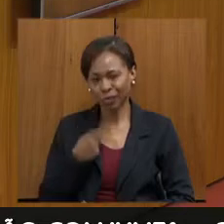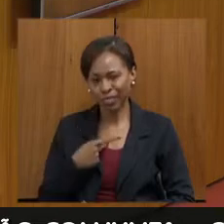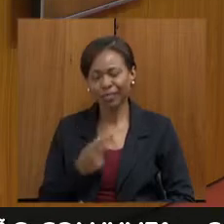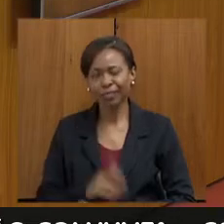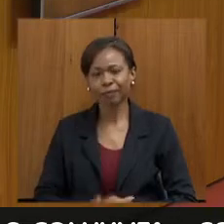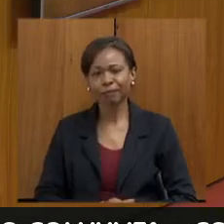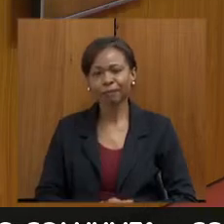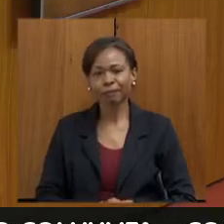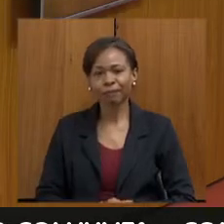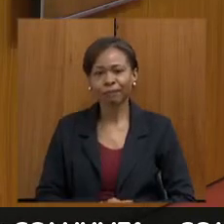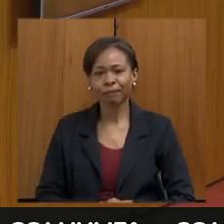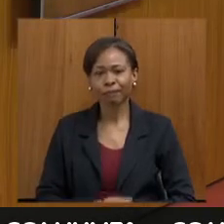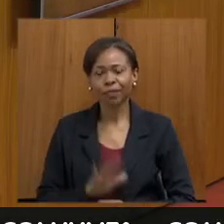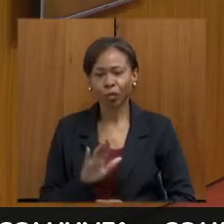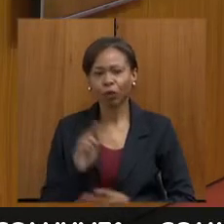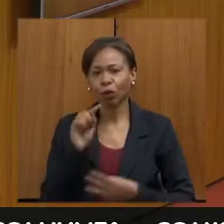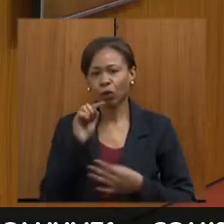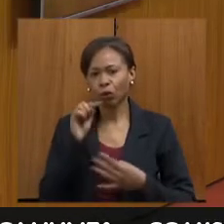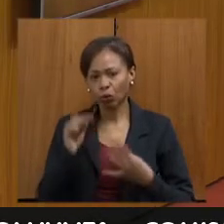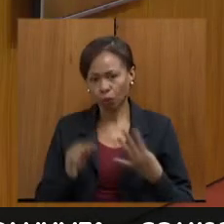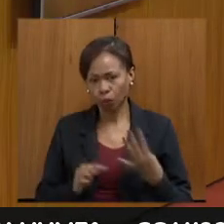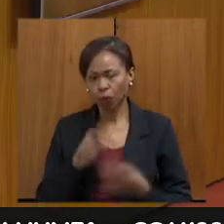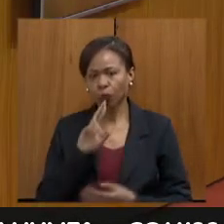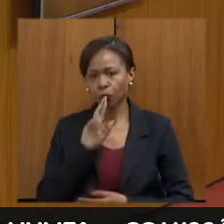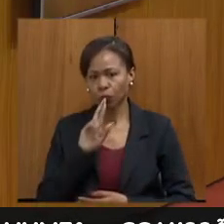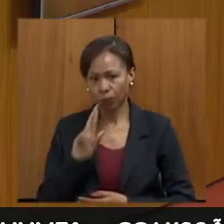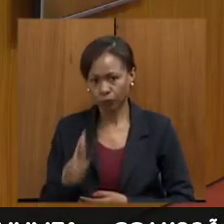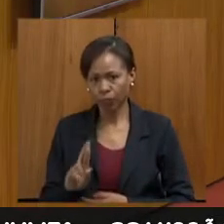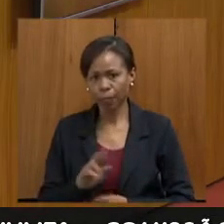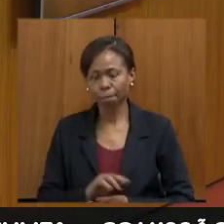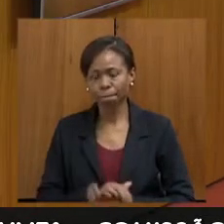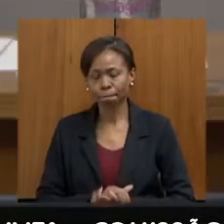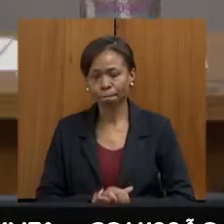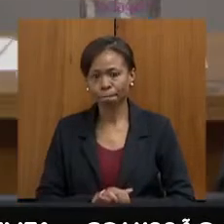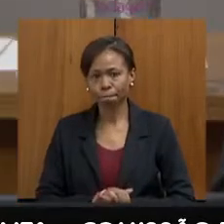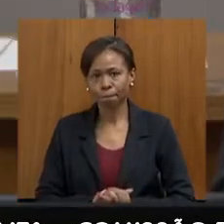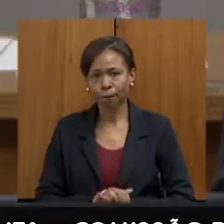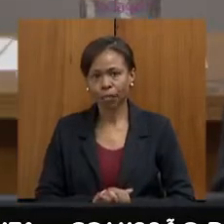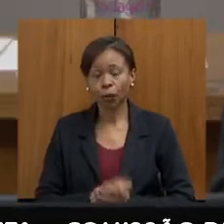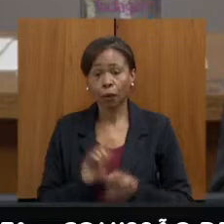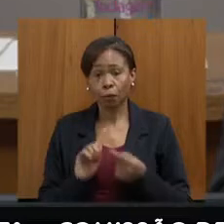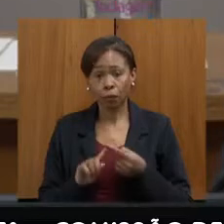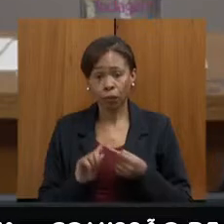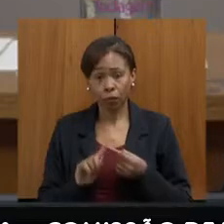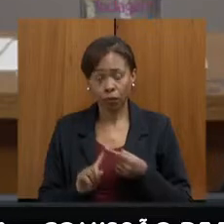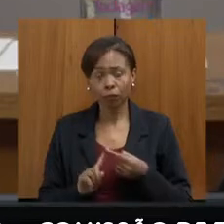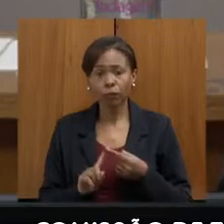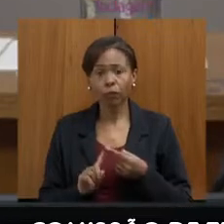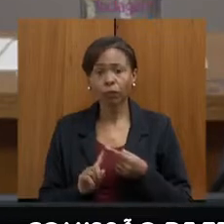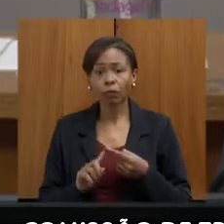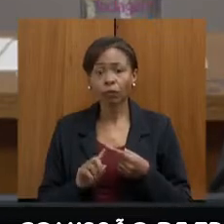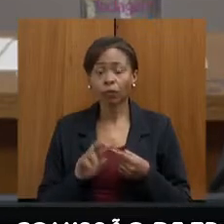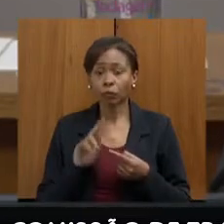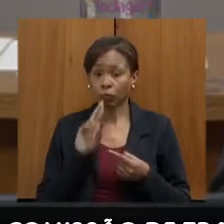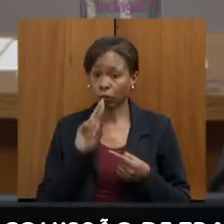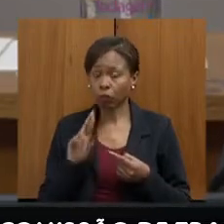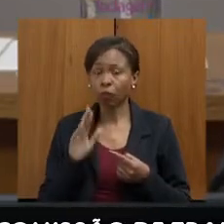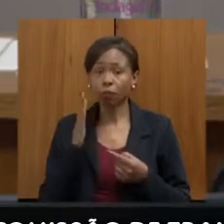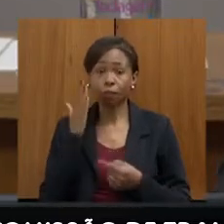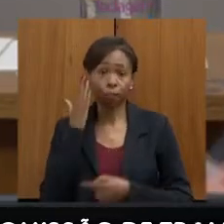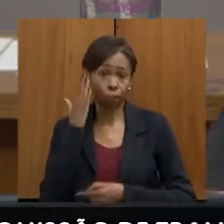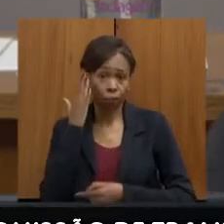eu vou responder cada um dos seus questionamentos o primeiro para que a gente possa